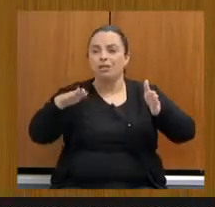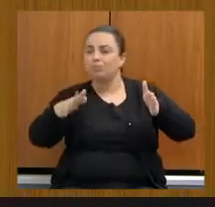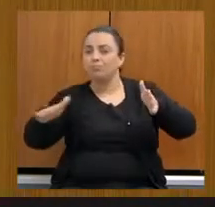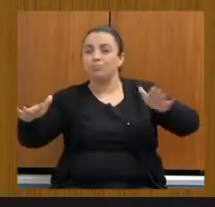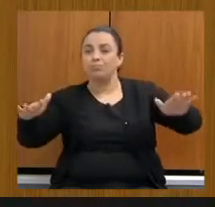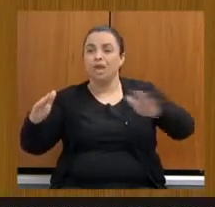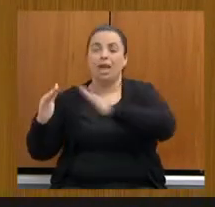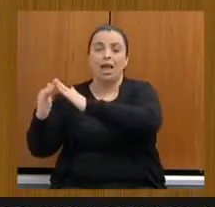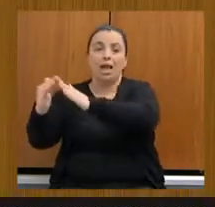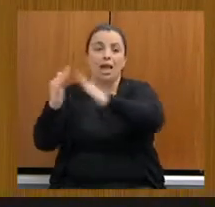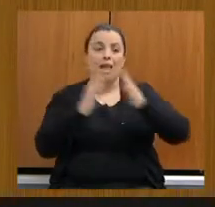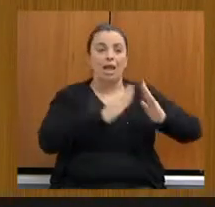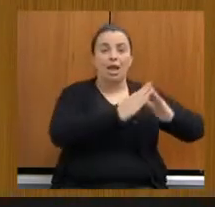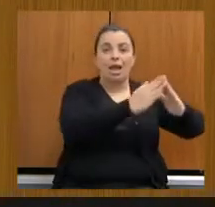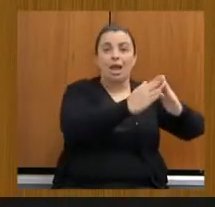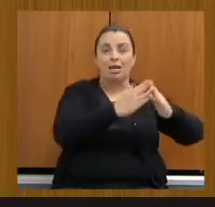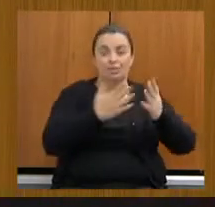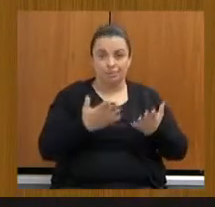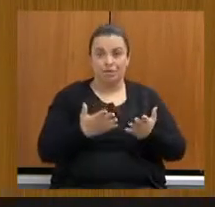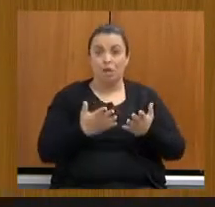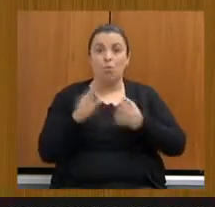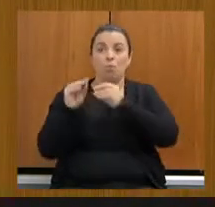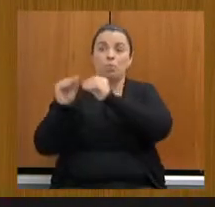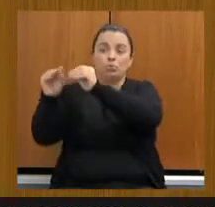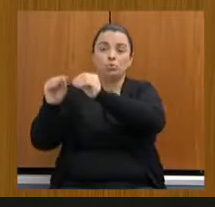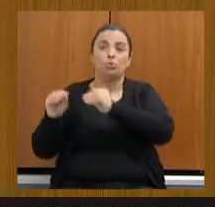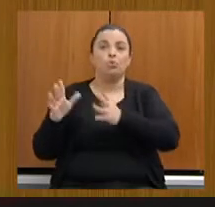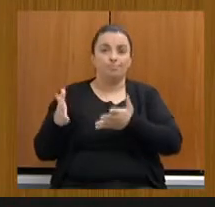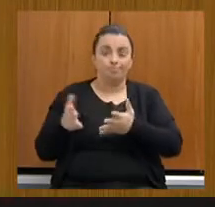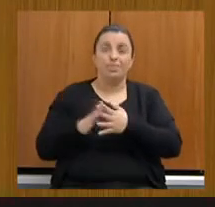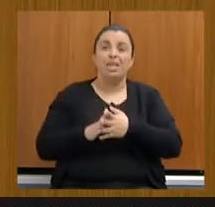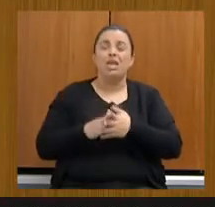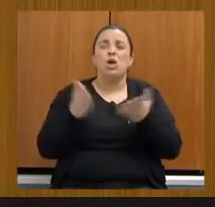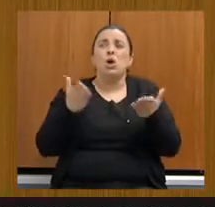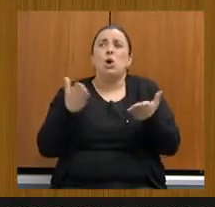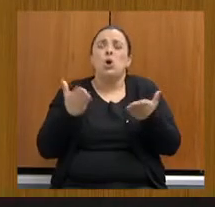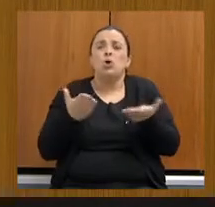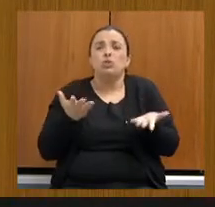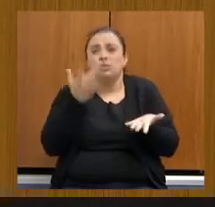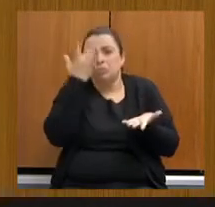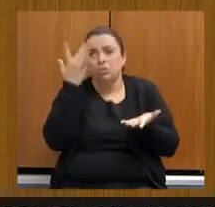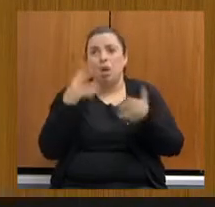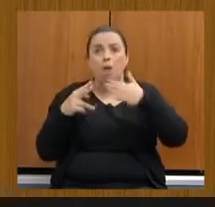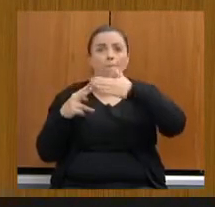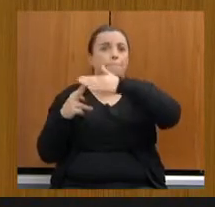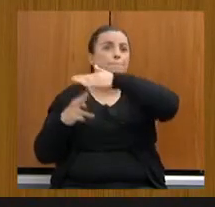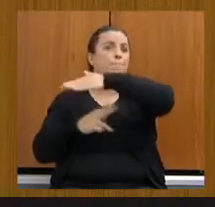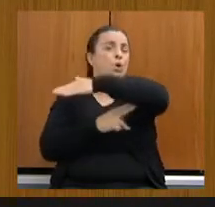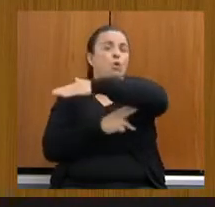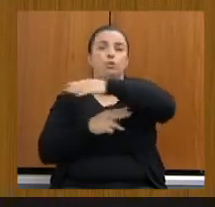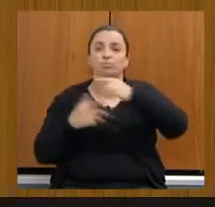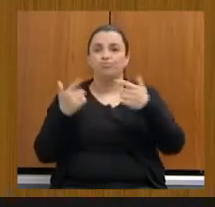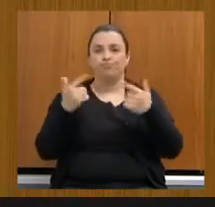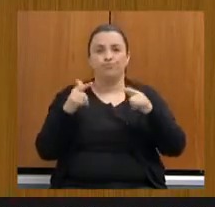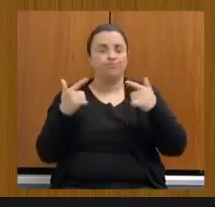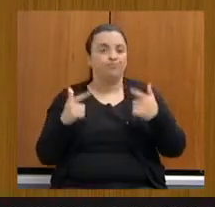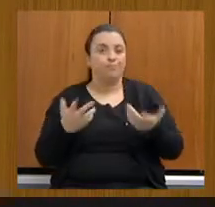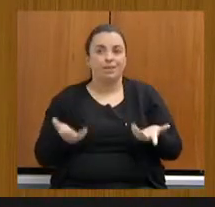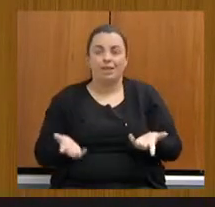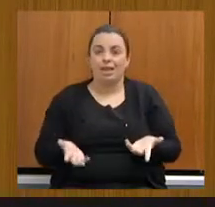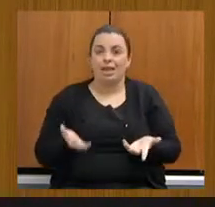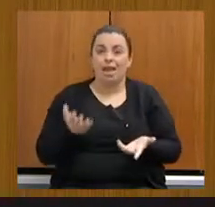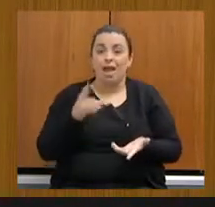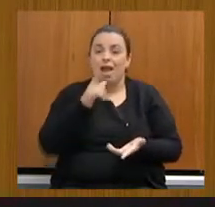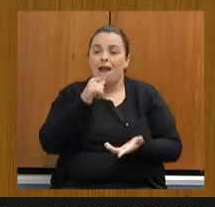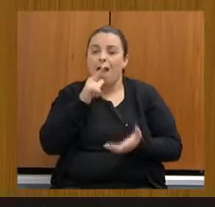qualidade pois as pessoas não têm ponte é hoje ele sofrem com erosões